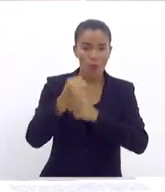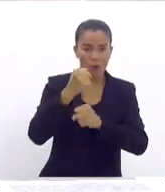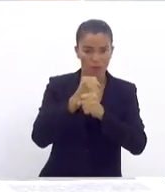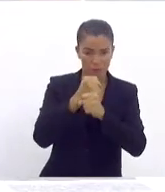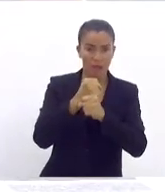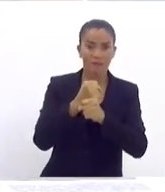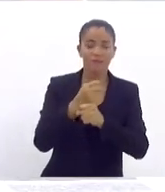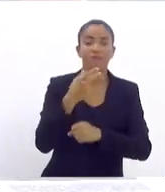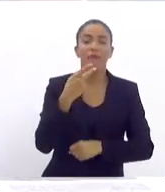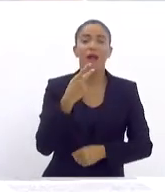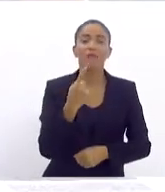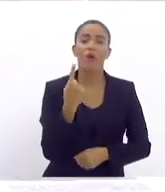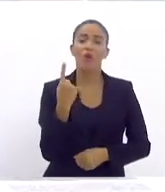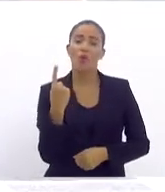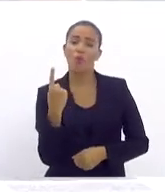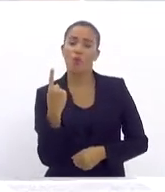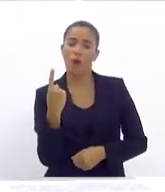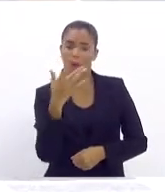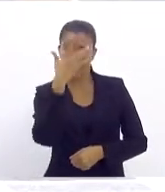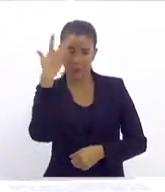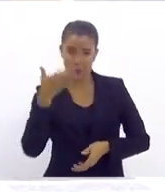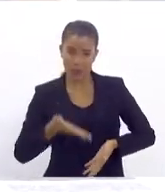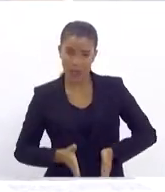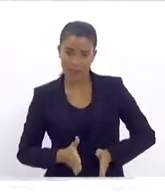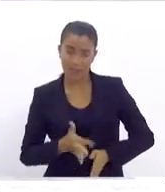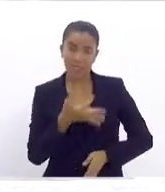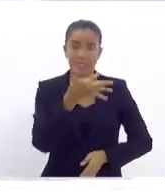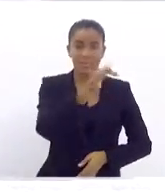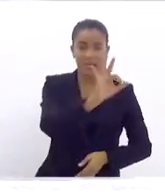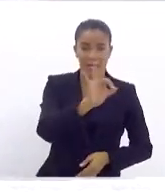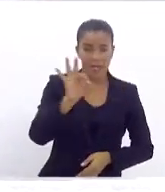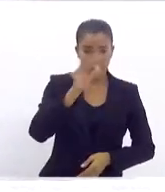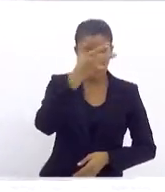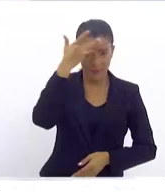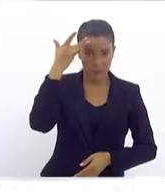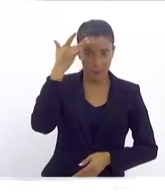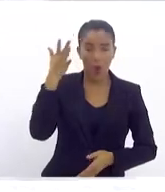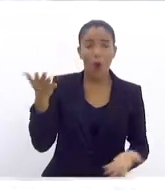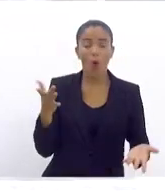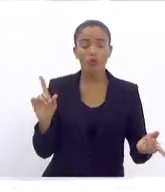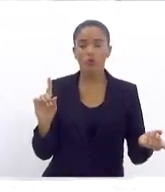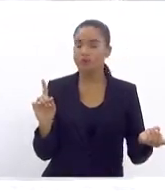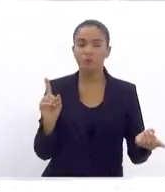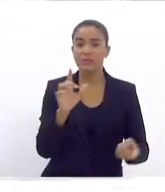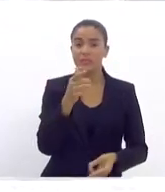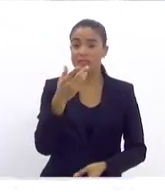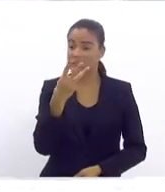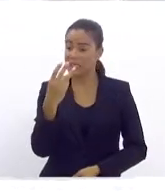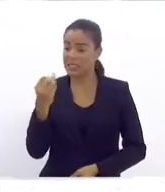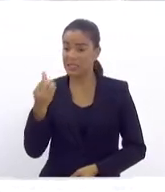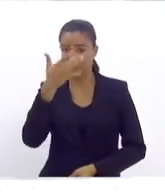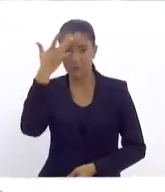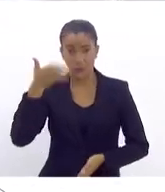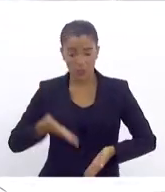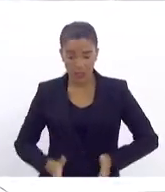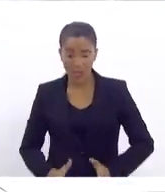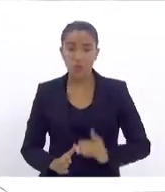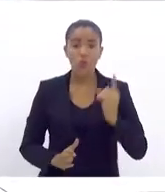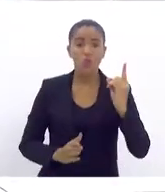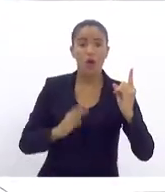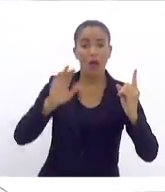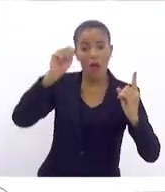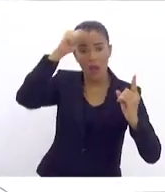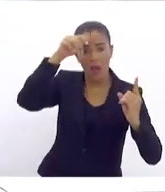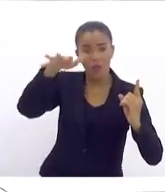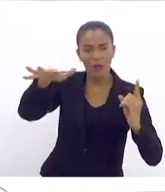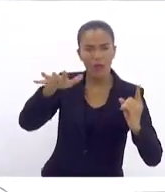de 1 a cada 100 pessoas, 100 crianças, hoje já se fala de 1 a 36. O autismo aumentou? Não,